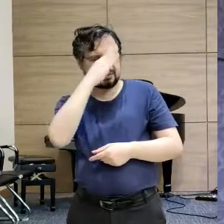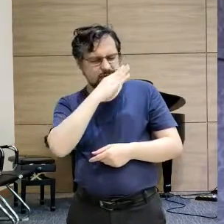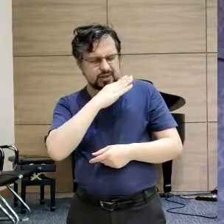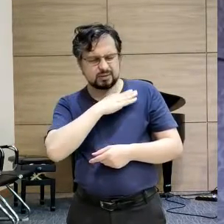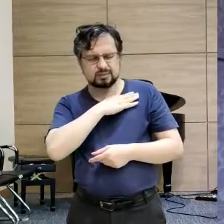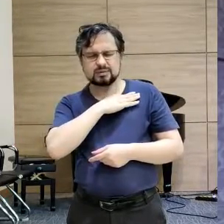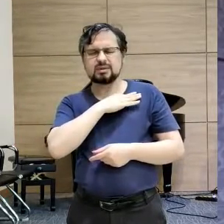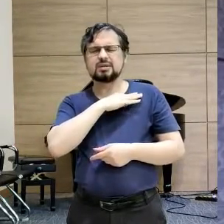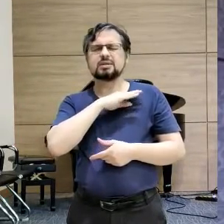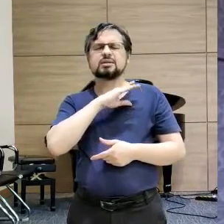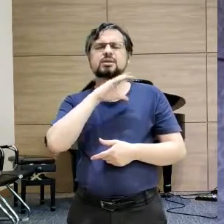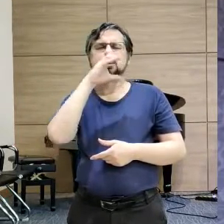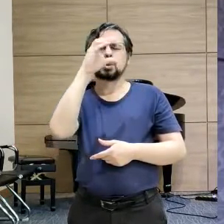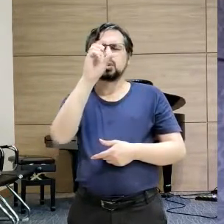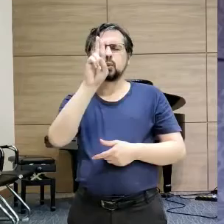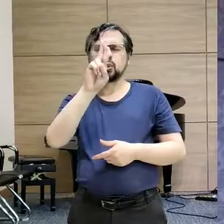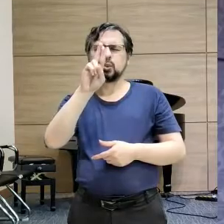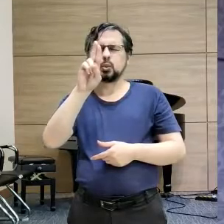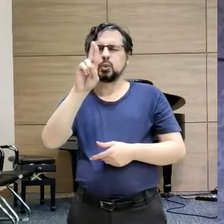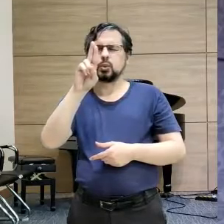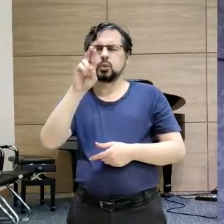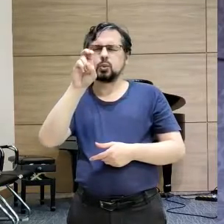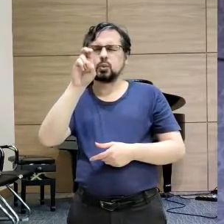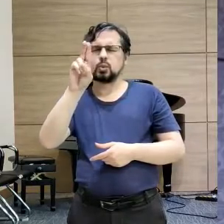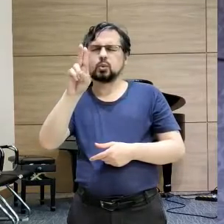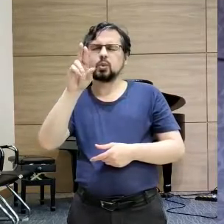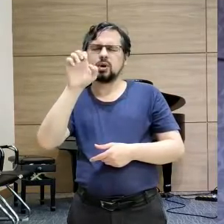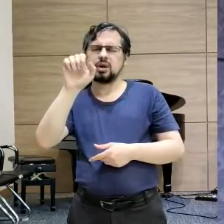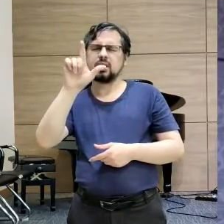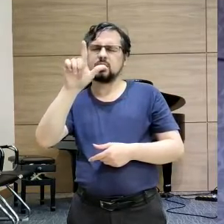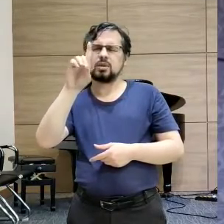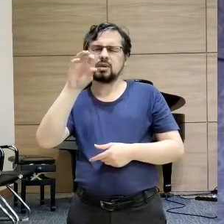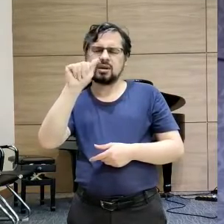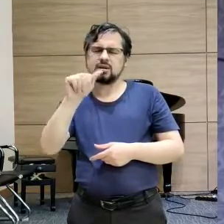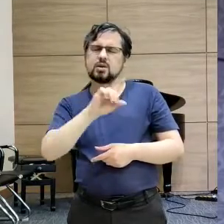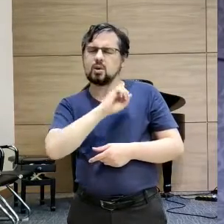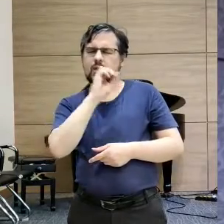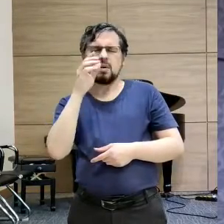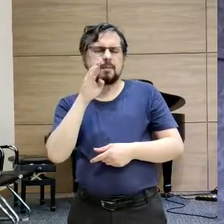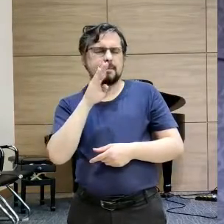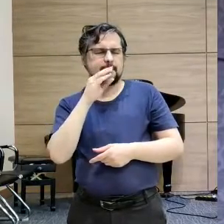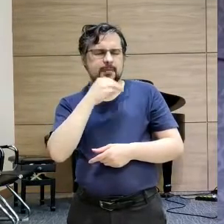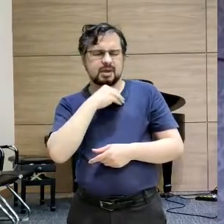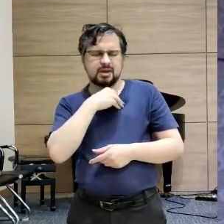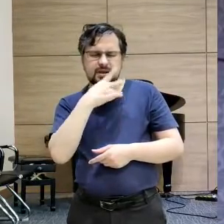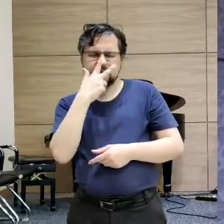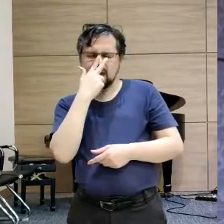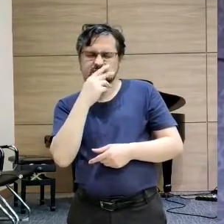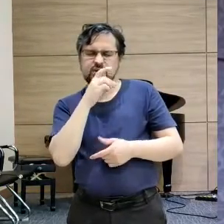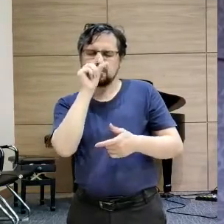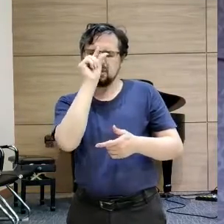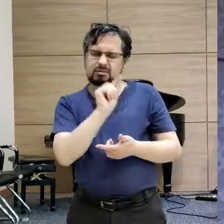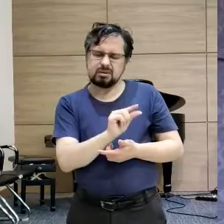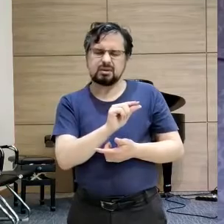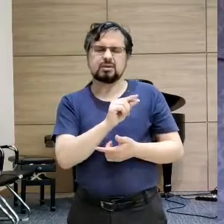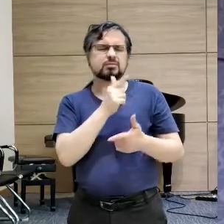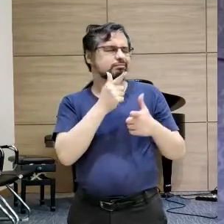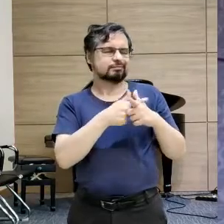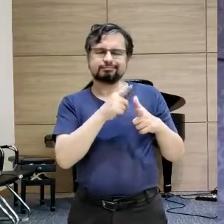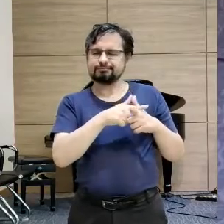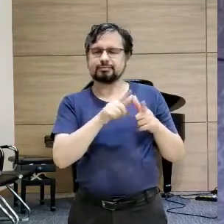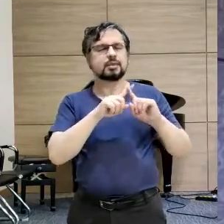vezes pecados tão pequenos que nós achamos que são apenas pecadilhos, que não terão problemas, mas